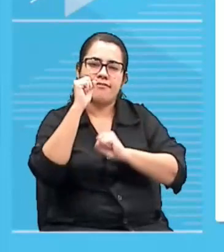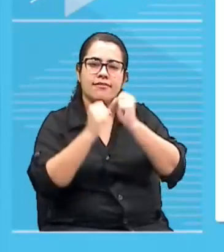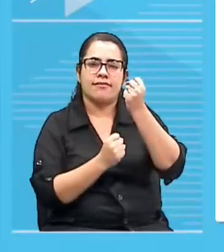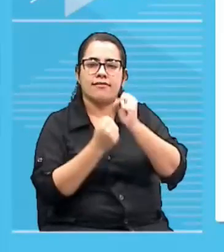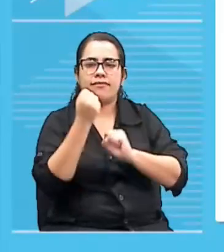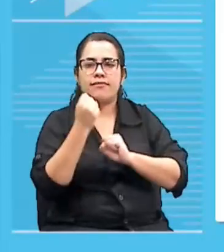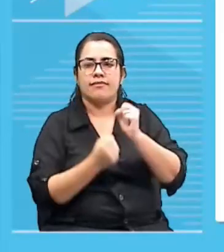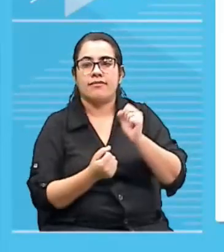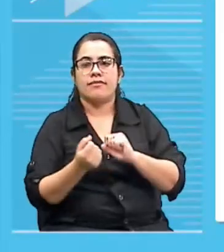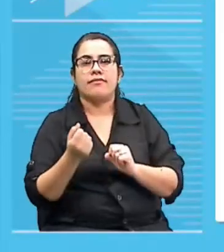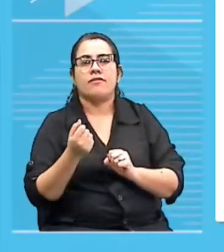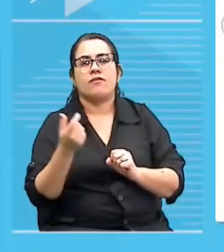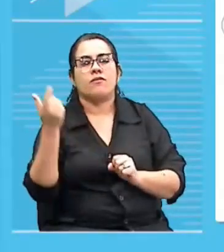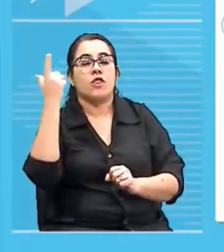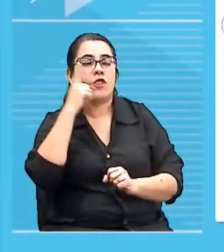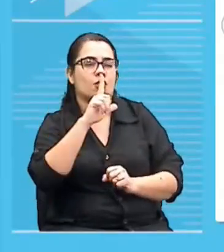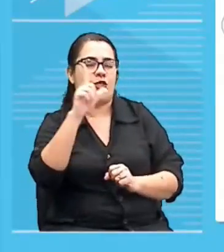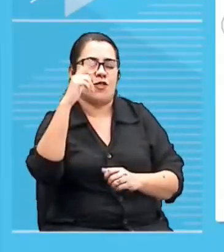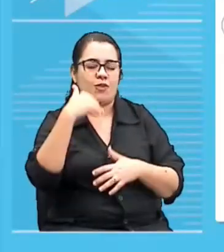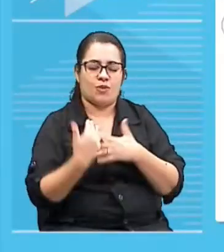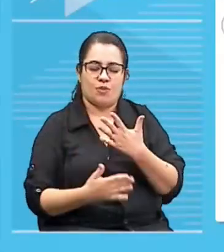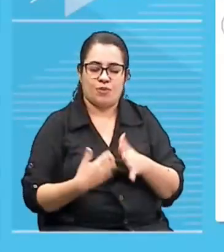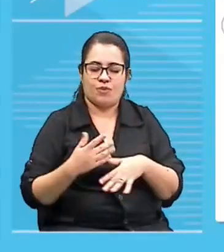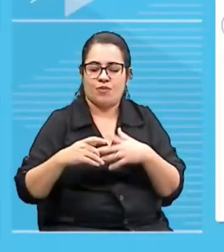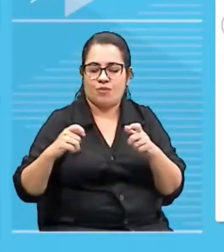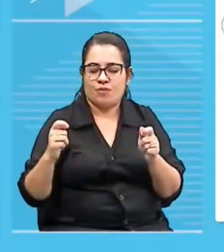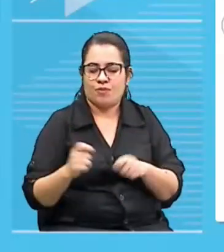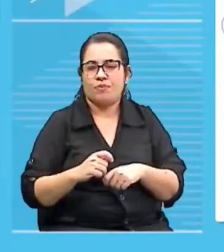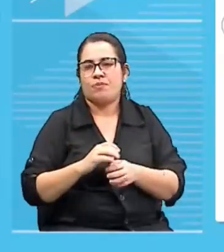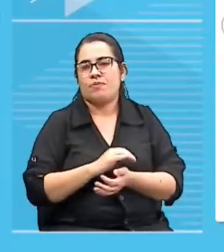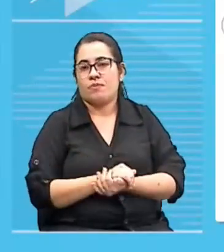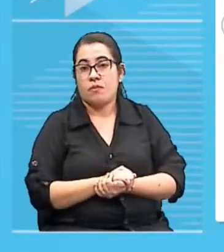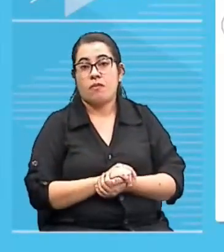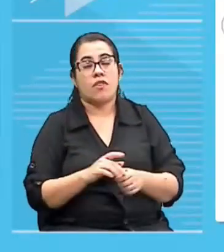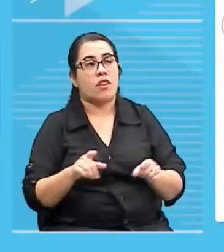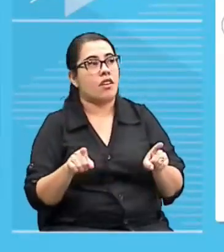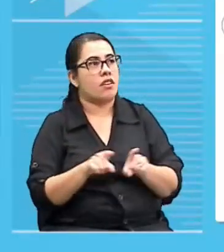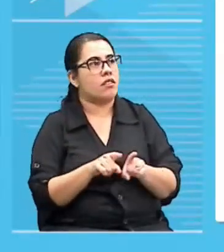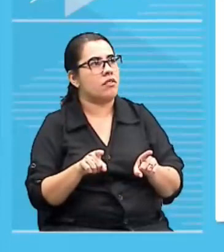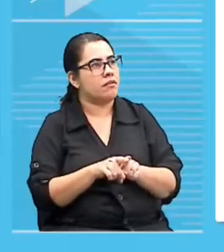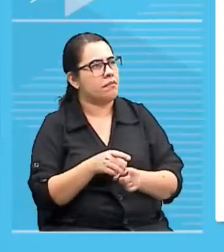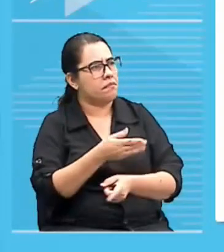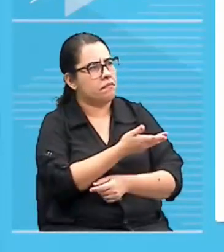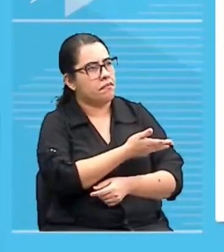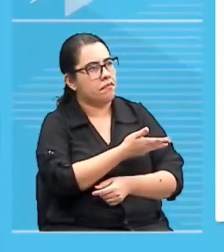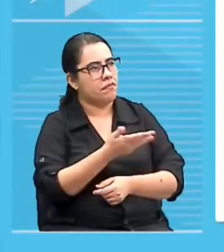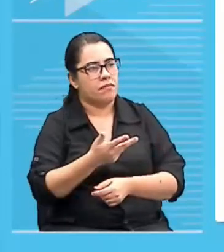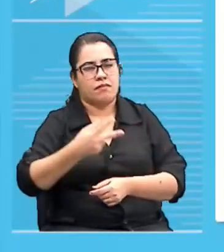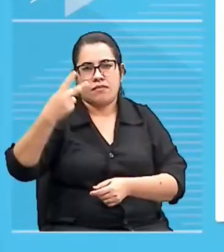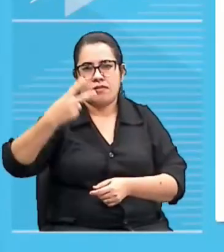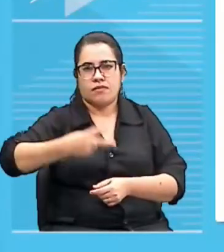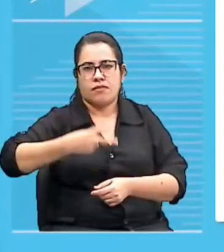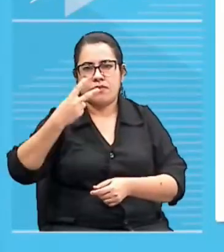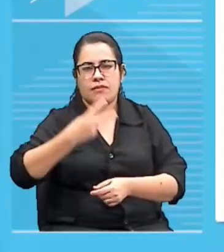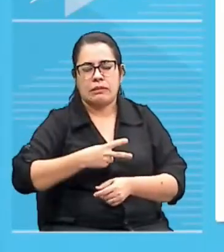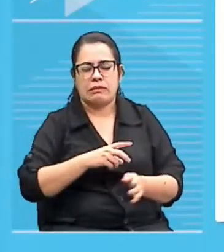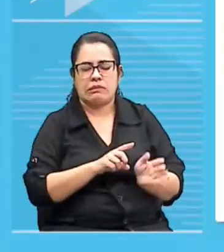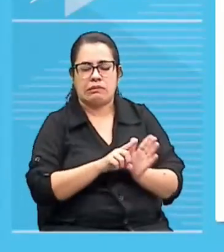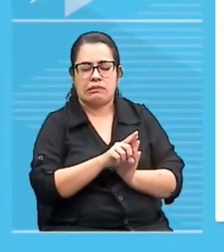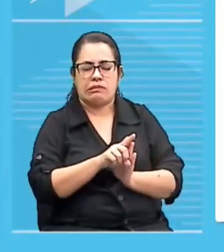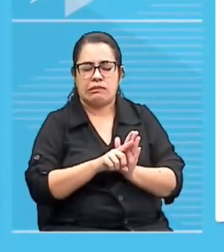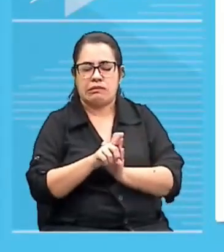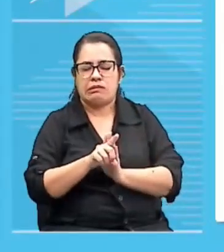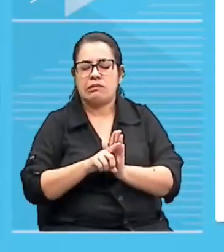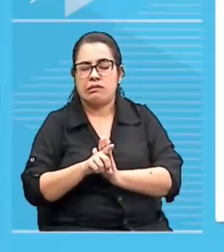ela aconteça. Outro ponto, Big Data, né? A parte analítica